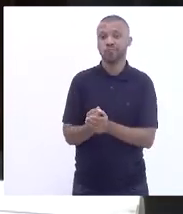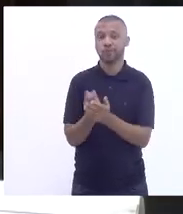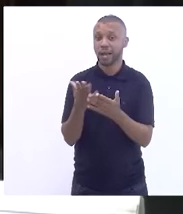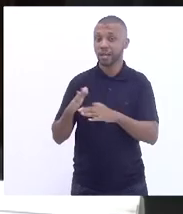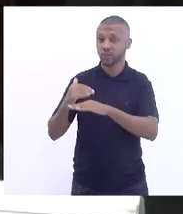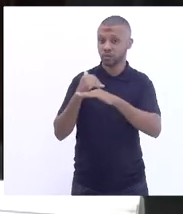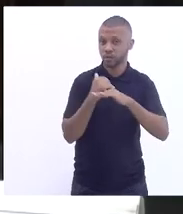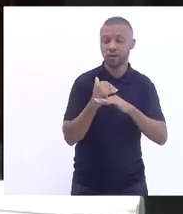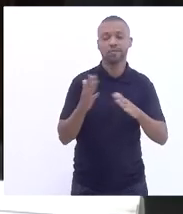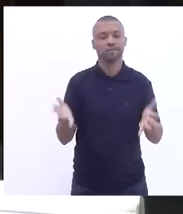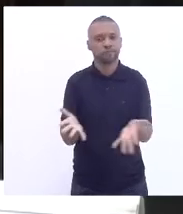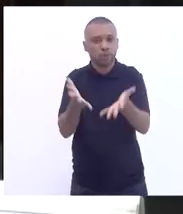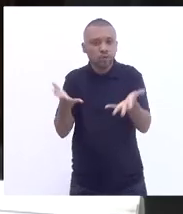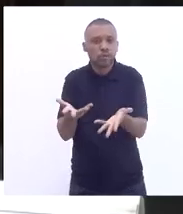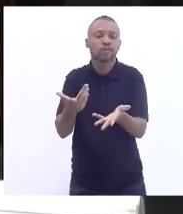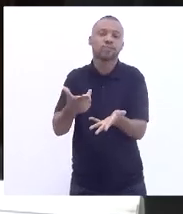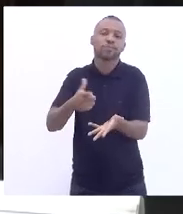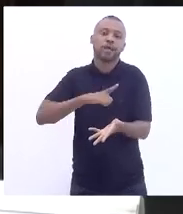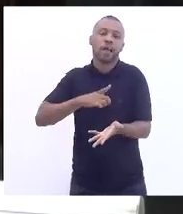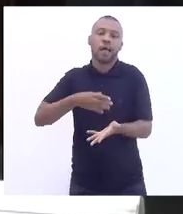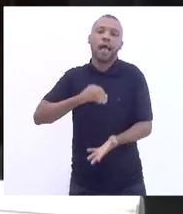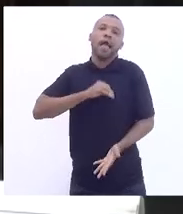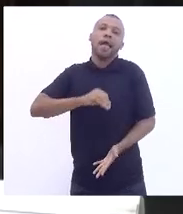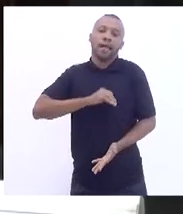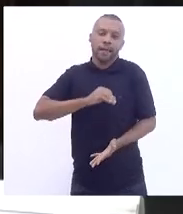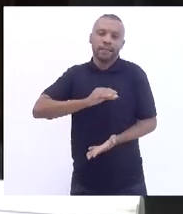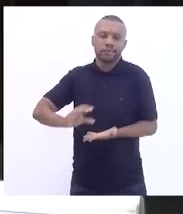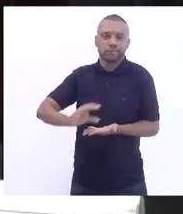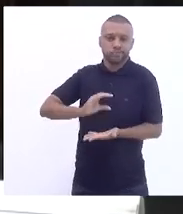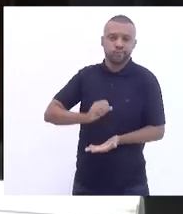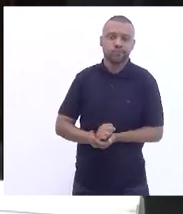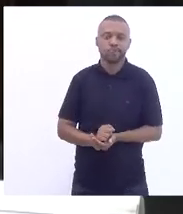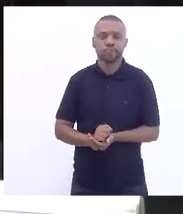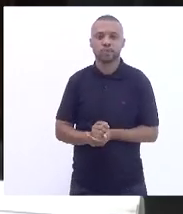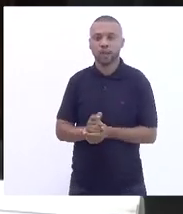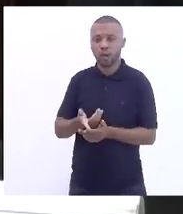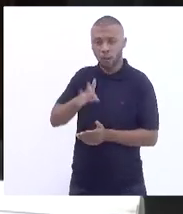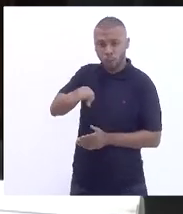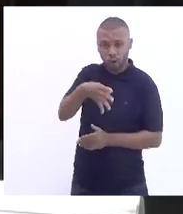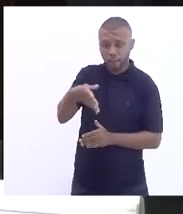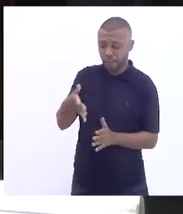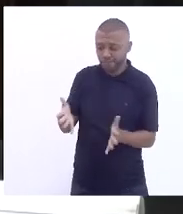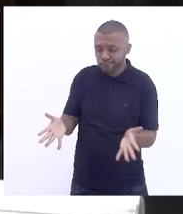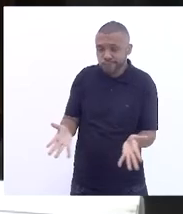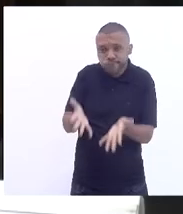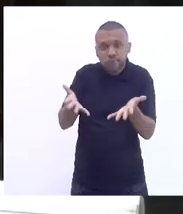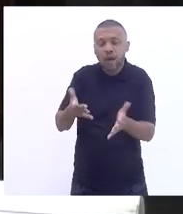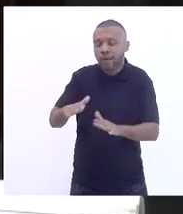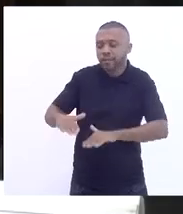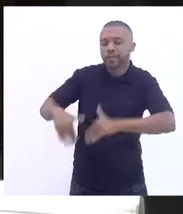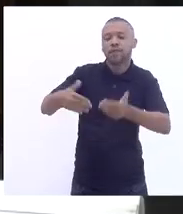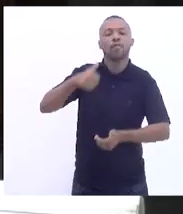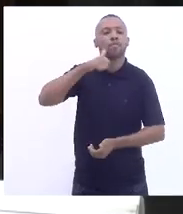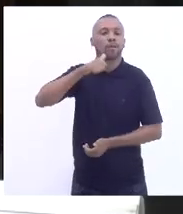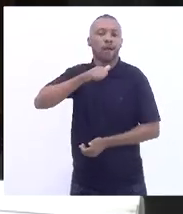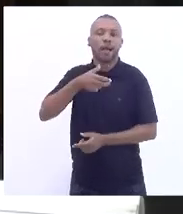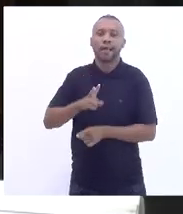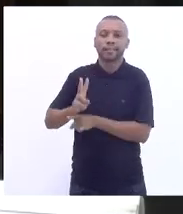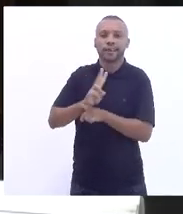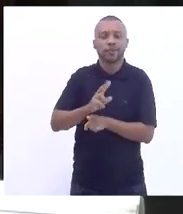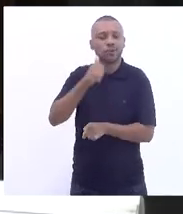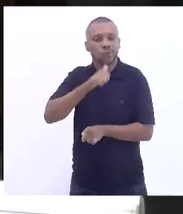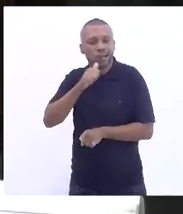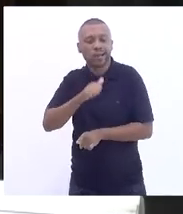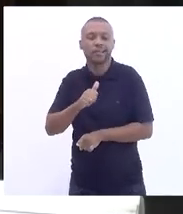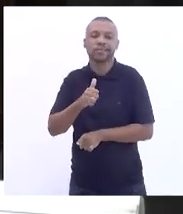o estímulo à geração de renda o programa desenvolve mulher atende mulheres de 16 a 30 anos de